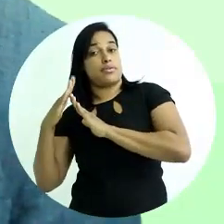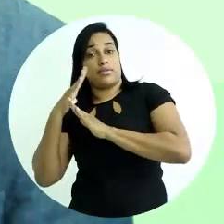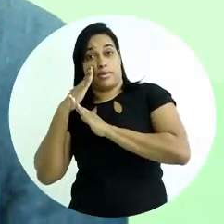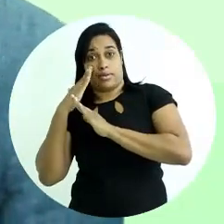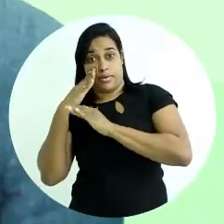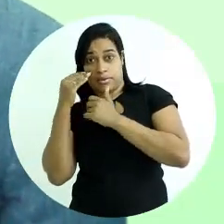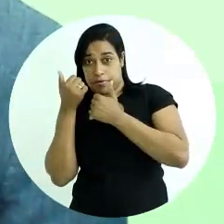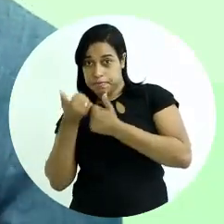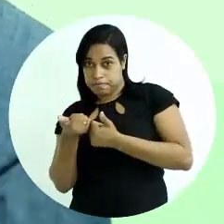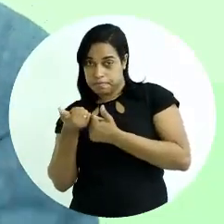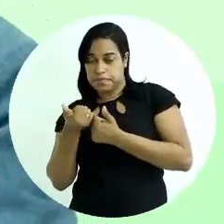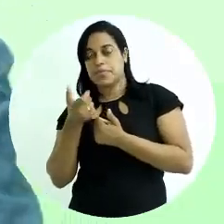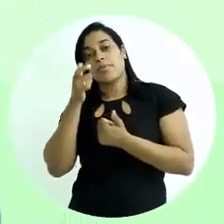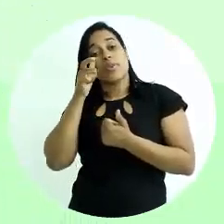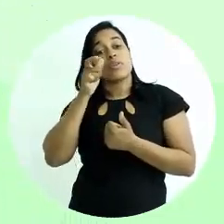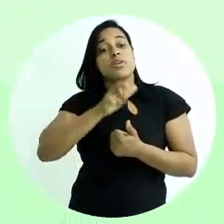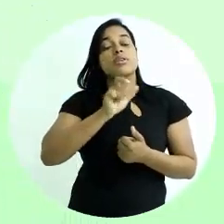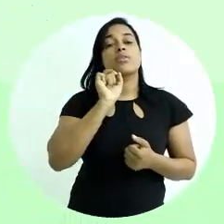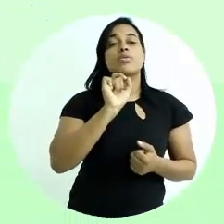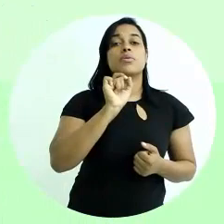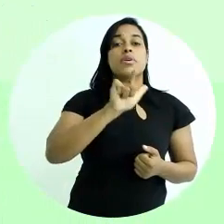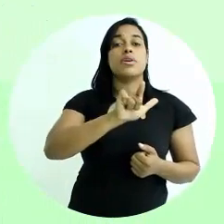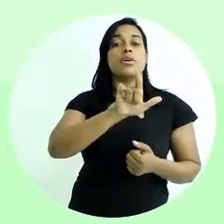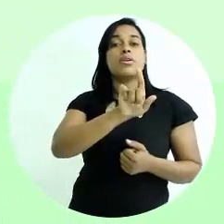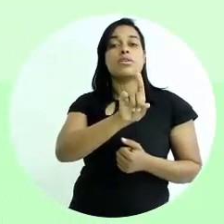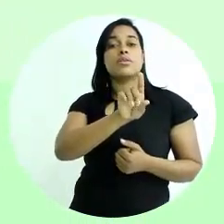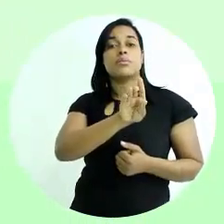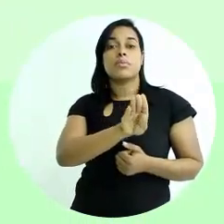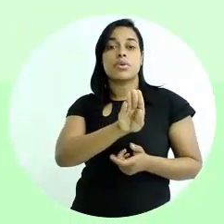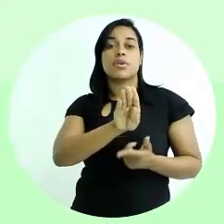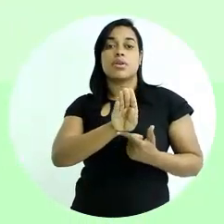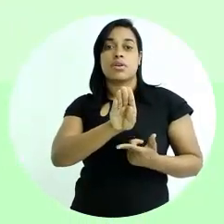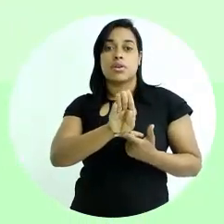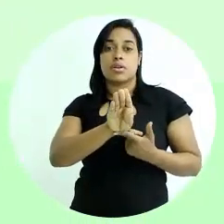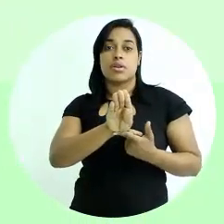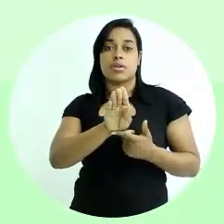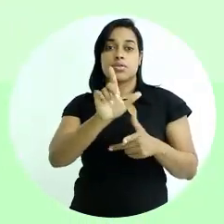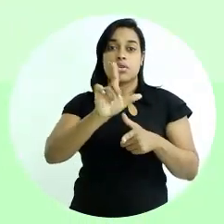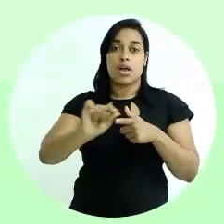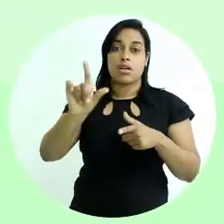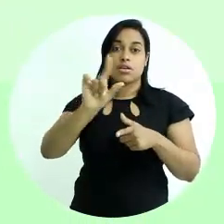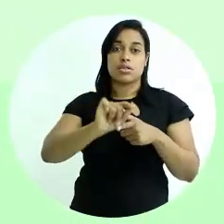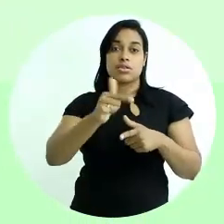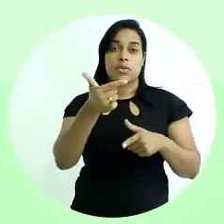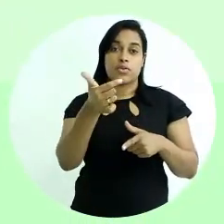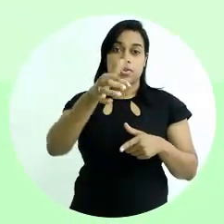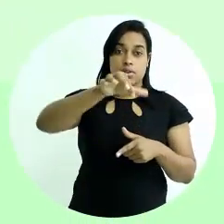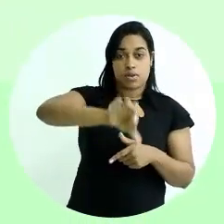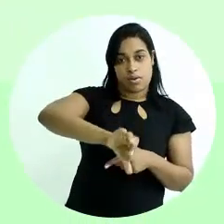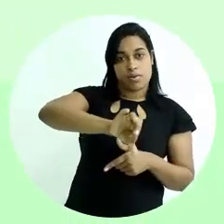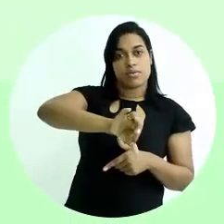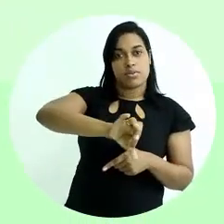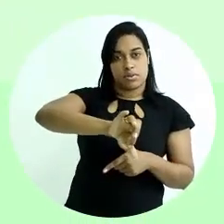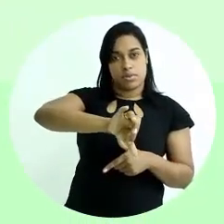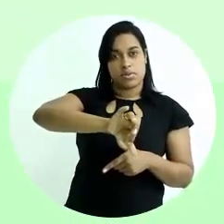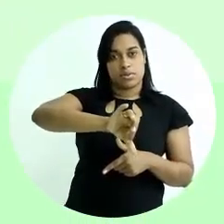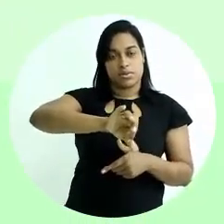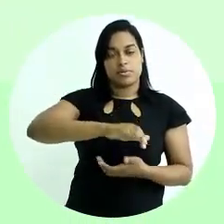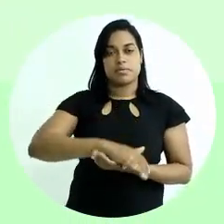em casa e aí é interessante que a ldb em seu artigo 29